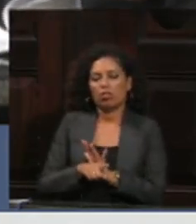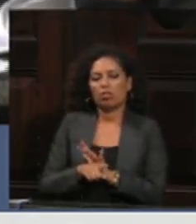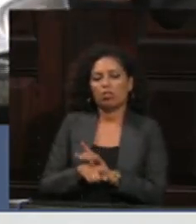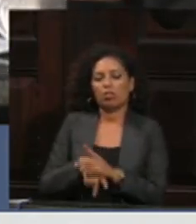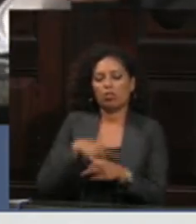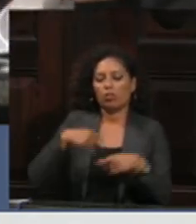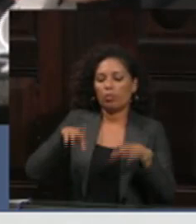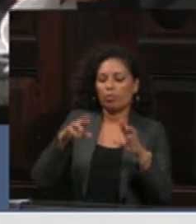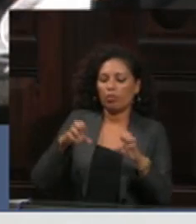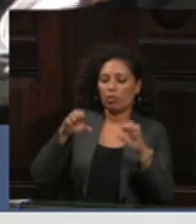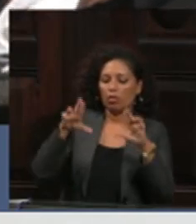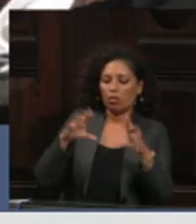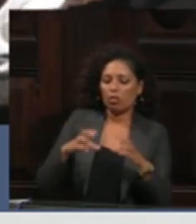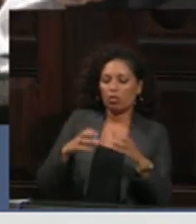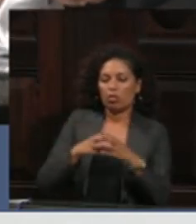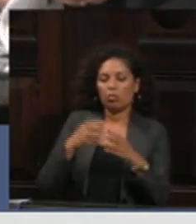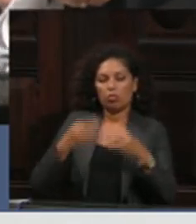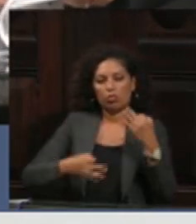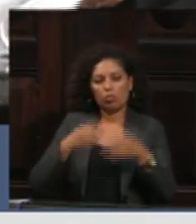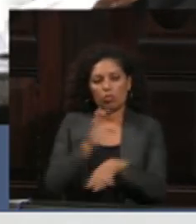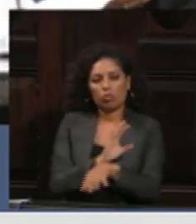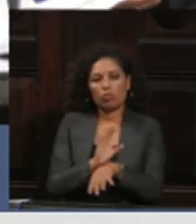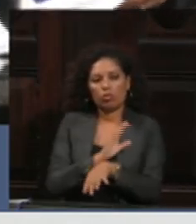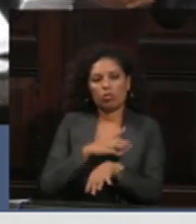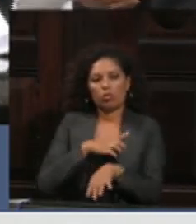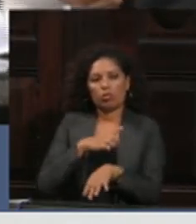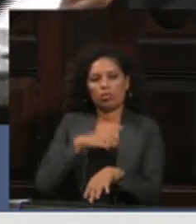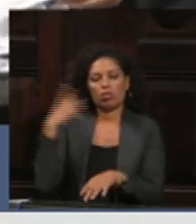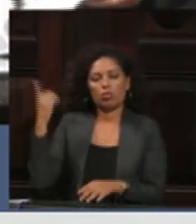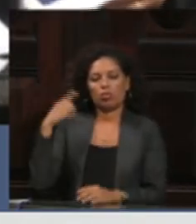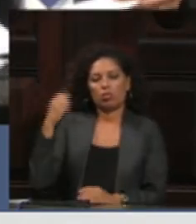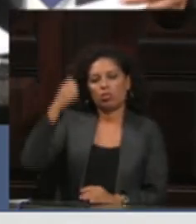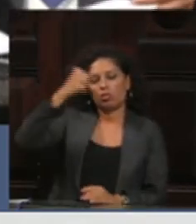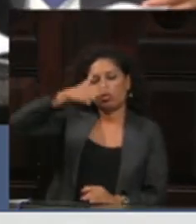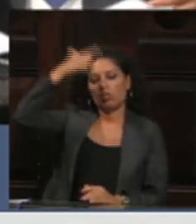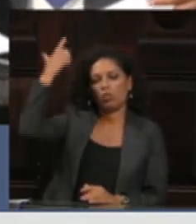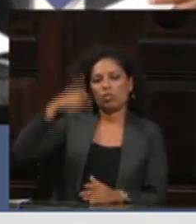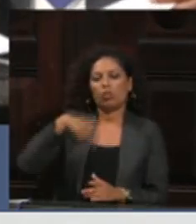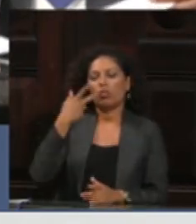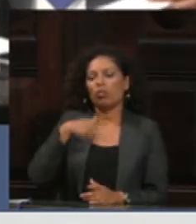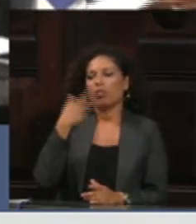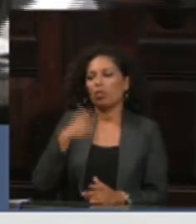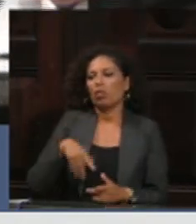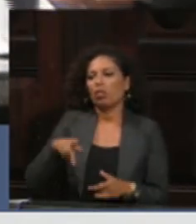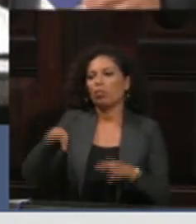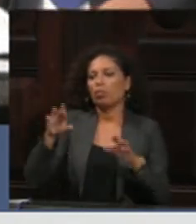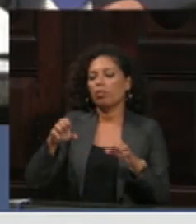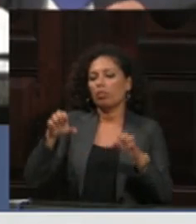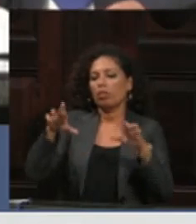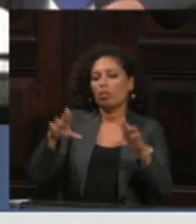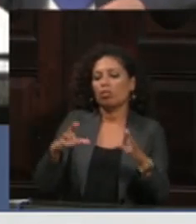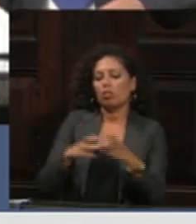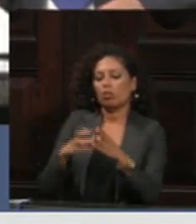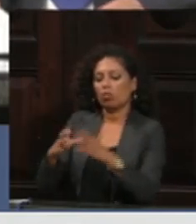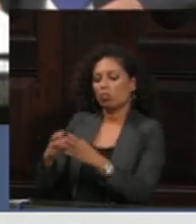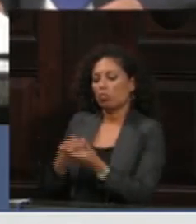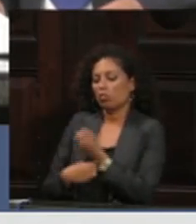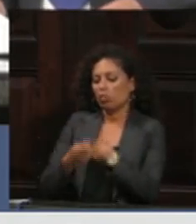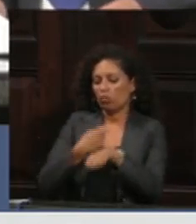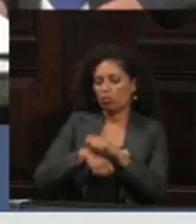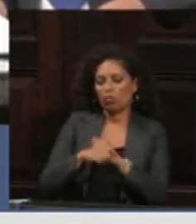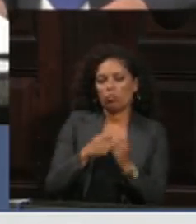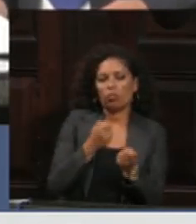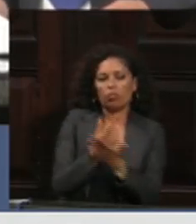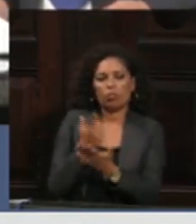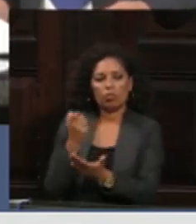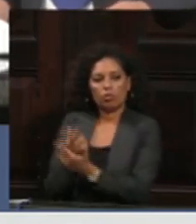Parecer da Comissão de Constituição e Justiça pela condicionalidade. Relator, deputado Luiz Paulo. Pendendo de pareceres das Comissões de Defesa do Consumidor, de Economia, Indústria e Comércio. Pela